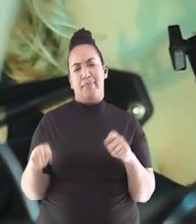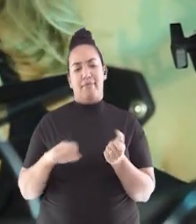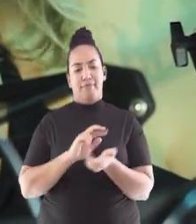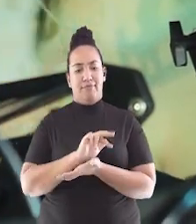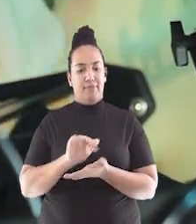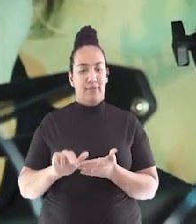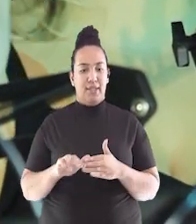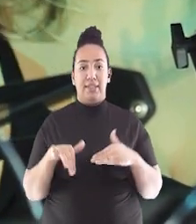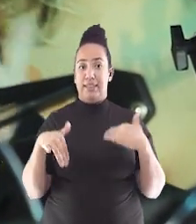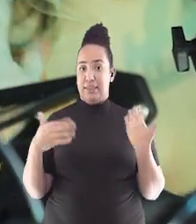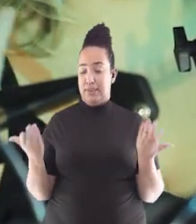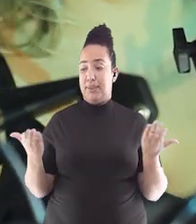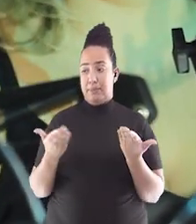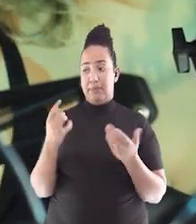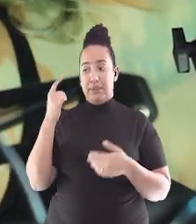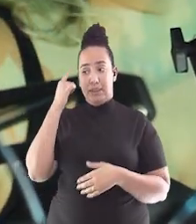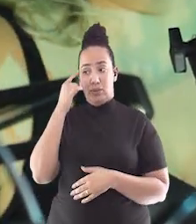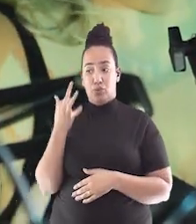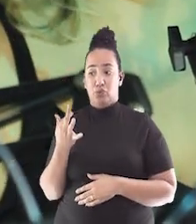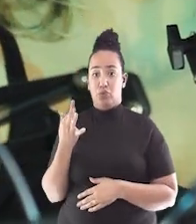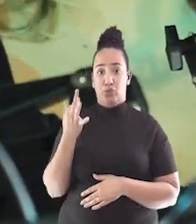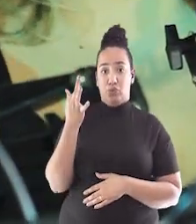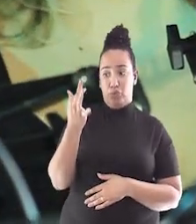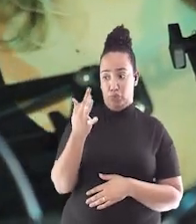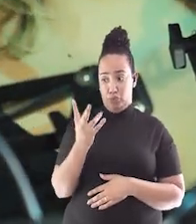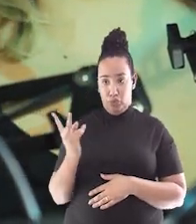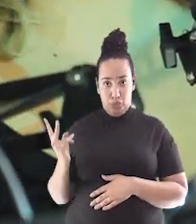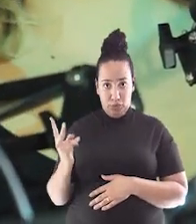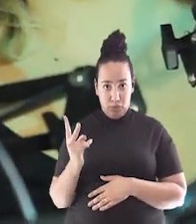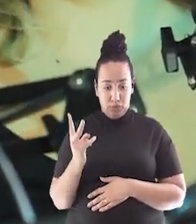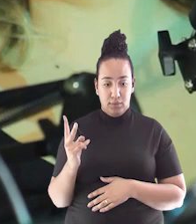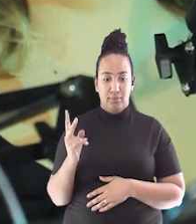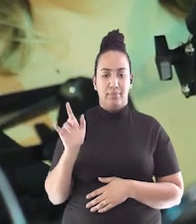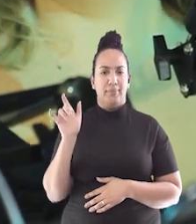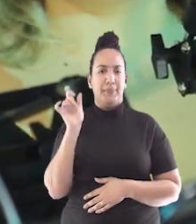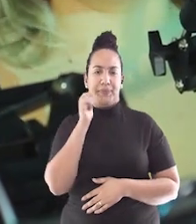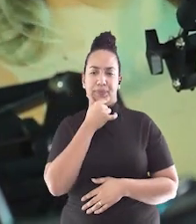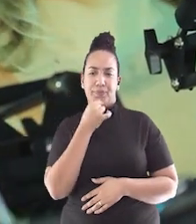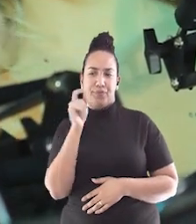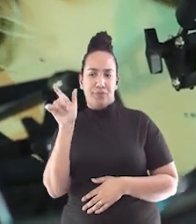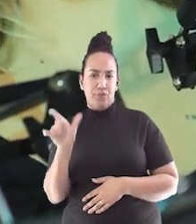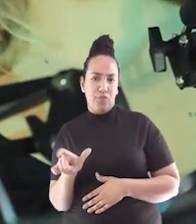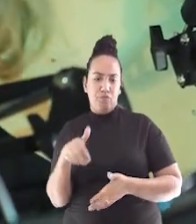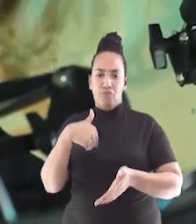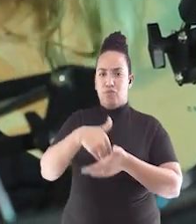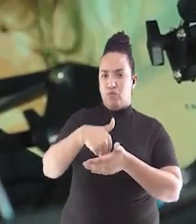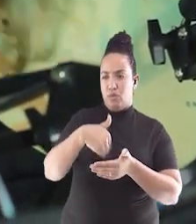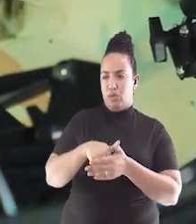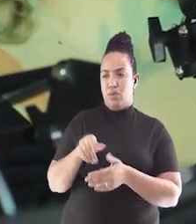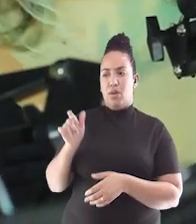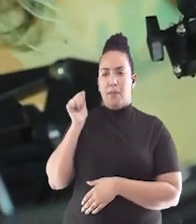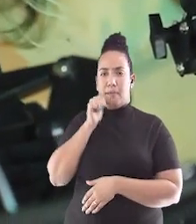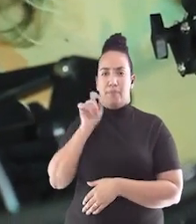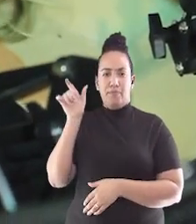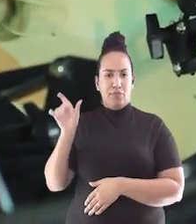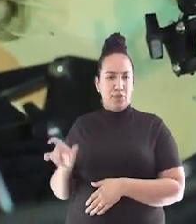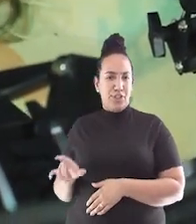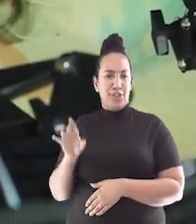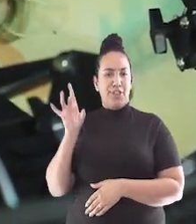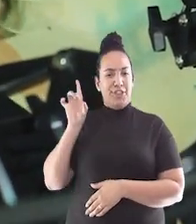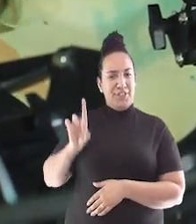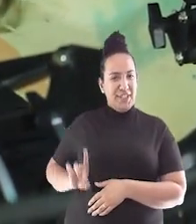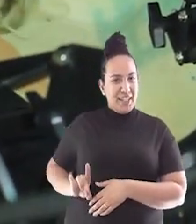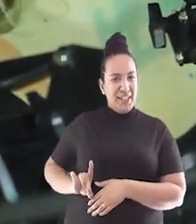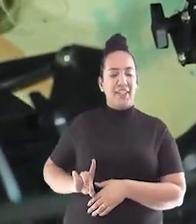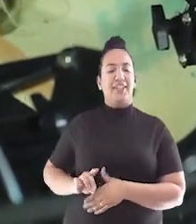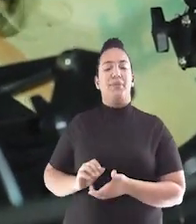Aí agora, pensando aí no futuro de vocês, Daniel falou aqui de jogar futebol, Ana Júlia falou de direito. A gente